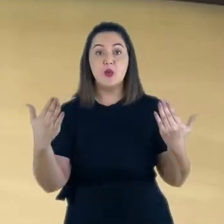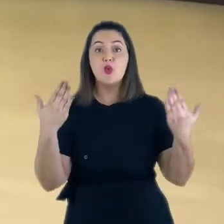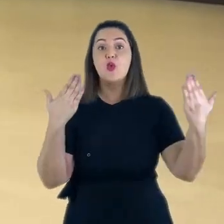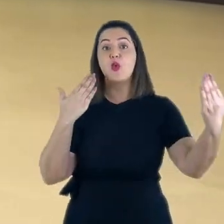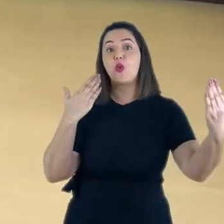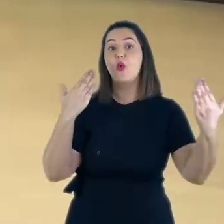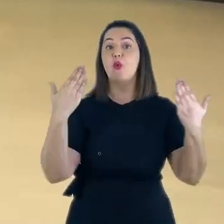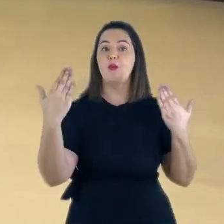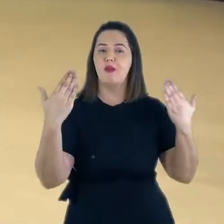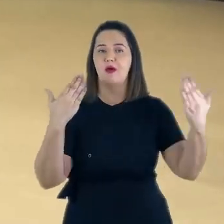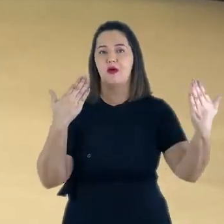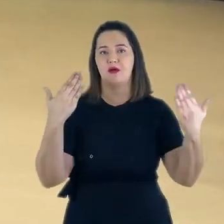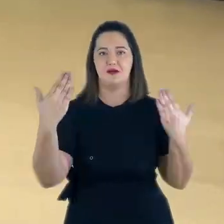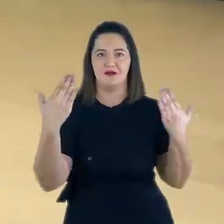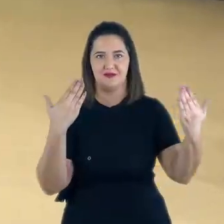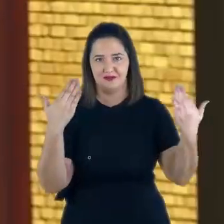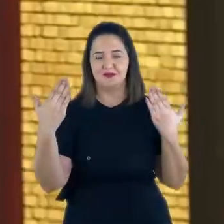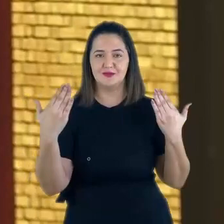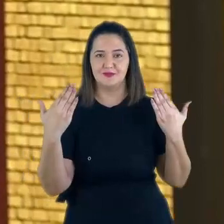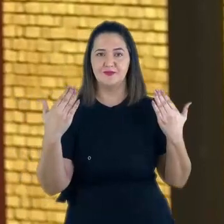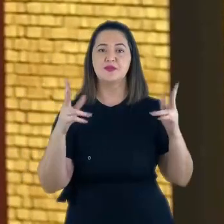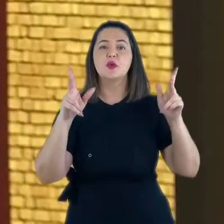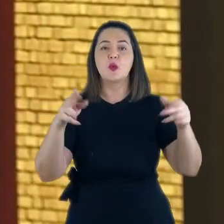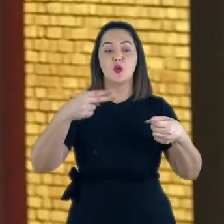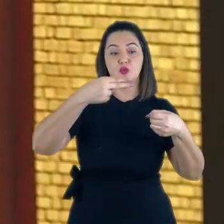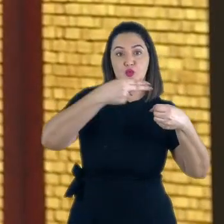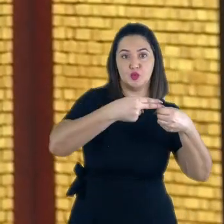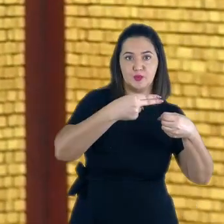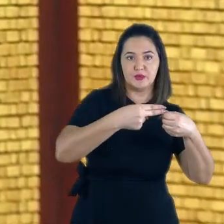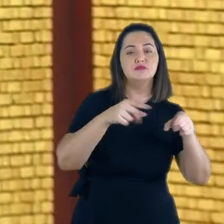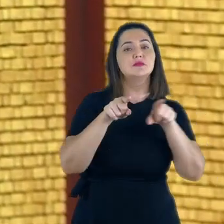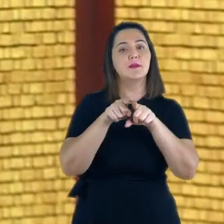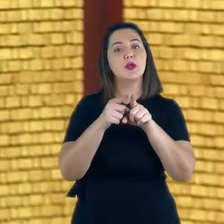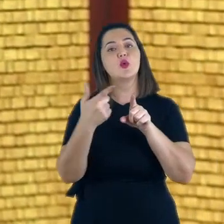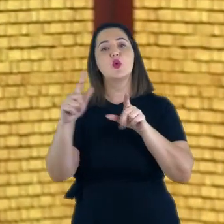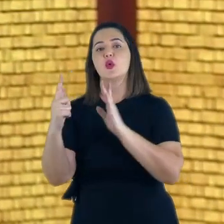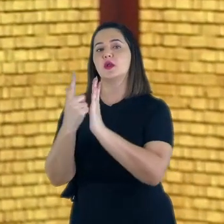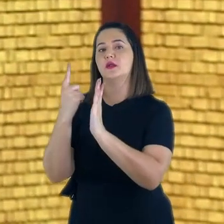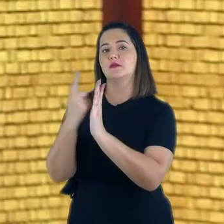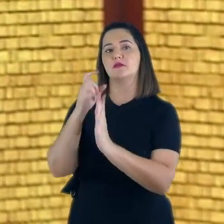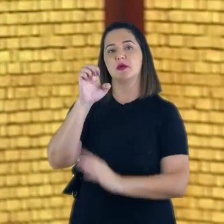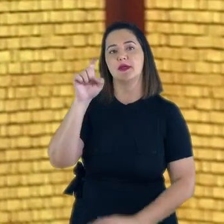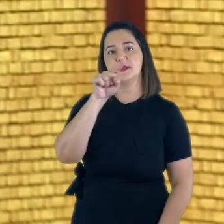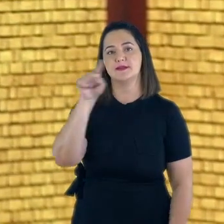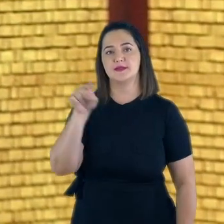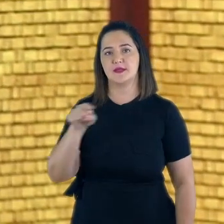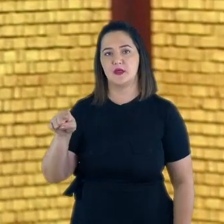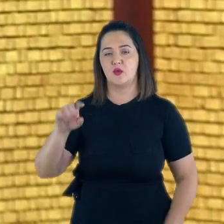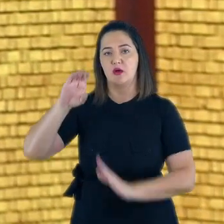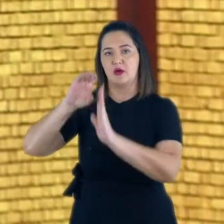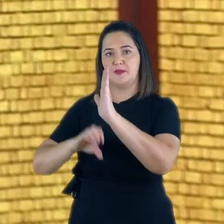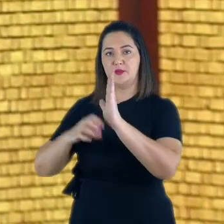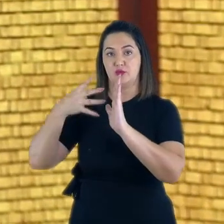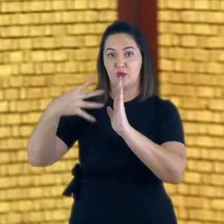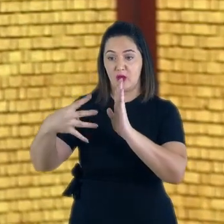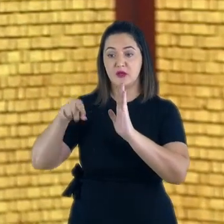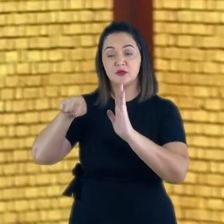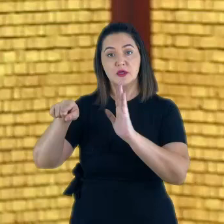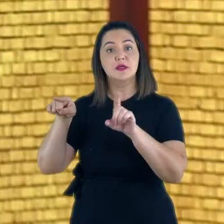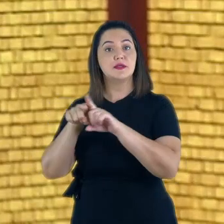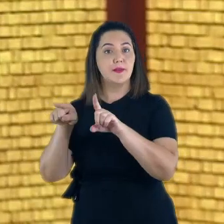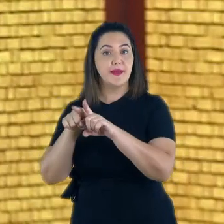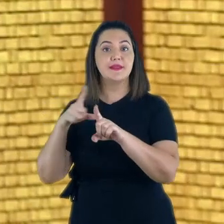profecia simbólica. Assim como em Números, Ezequiel capítulo 4 retrata uma representação